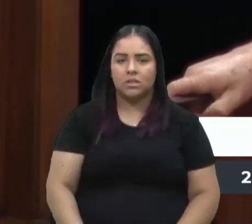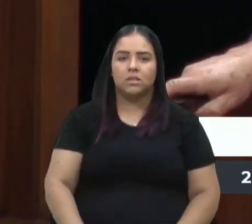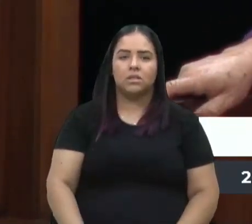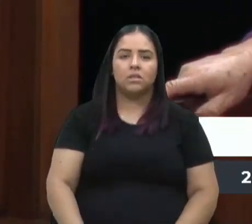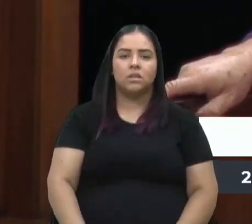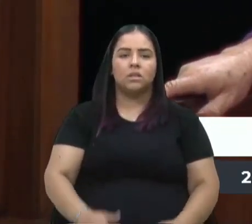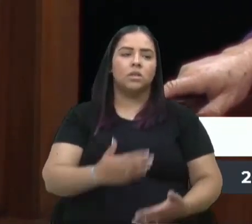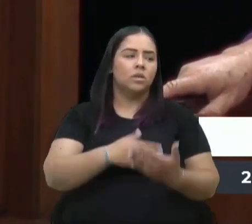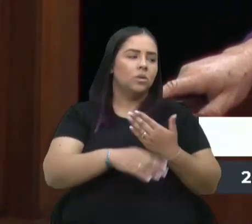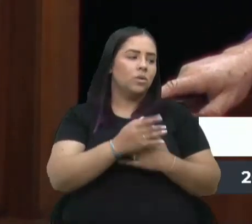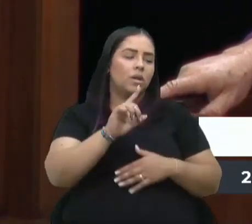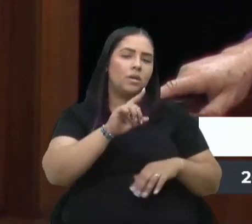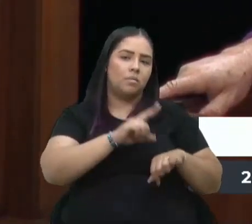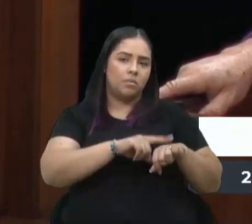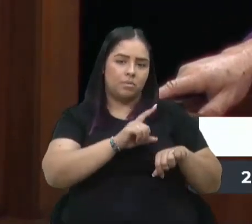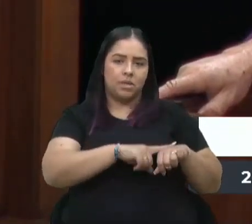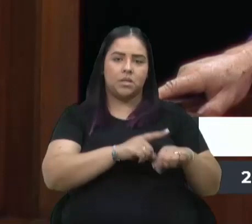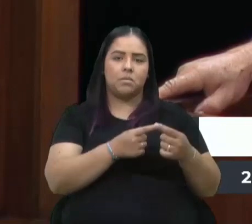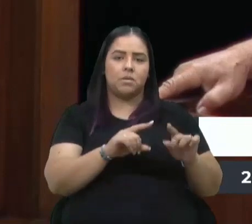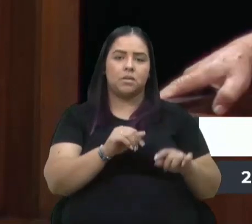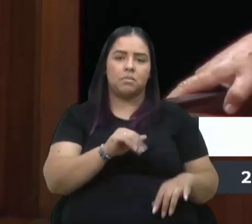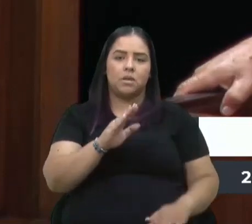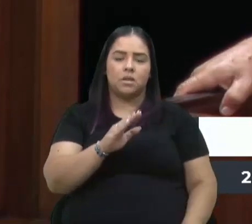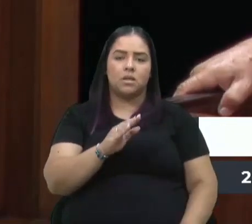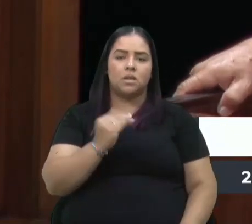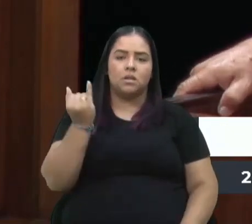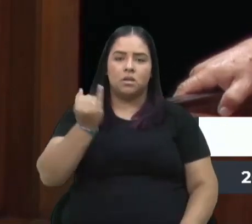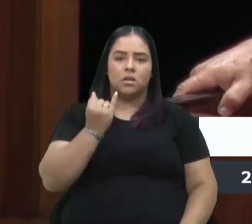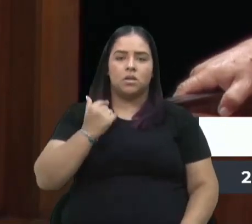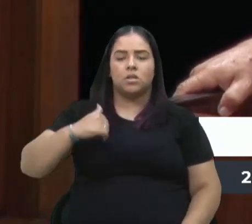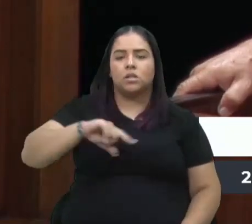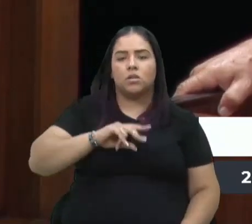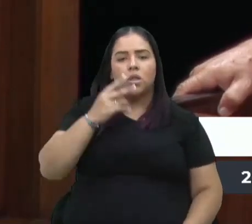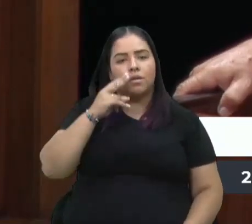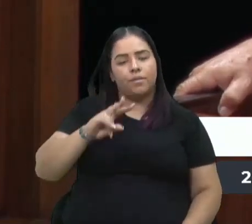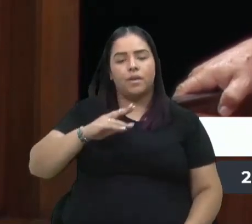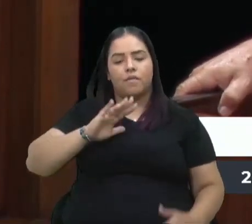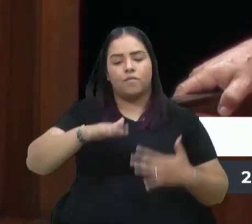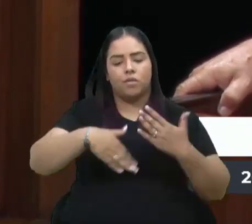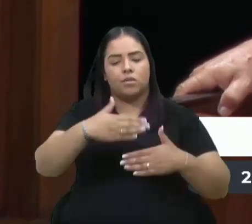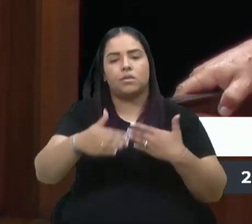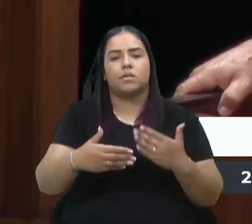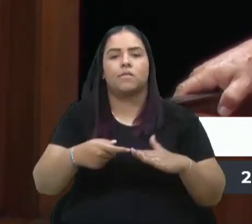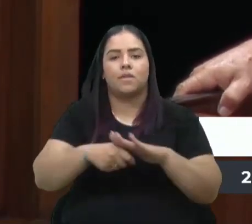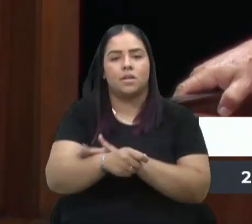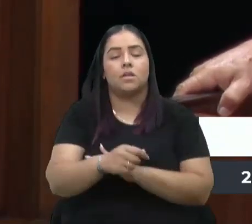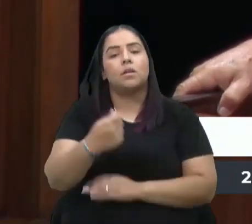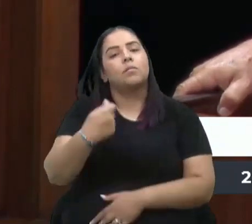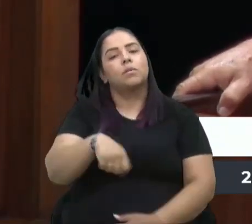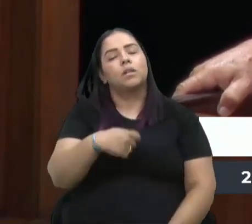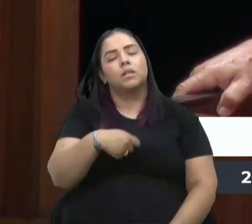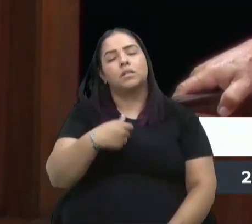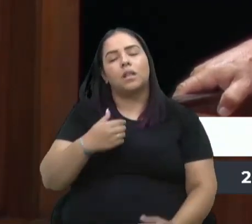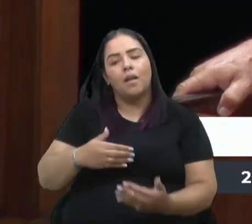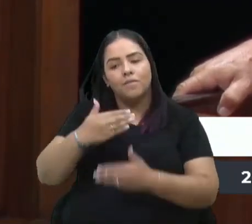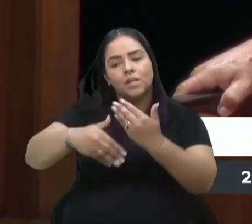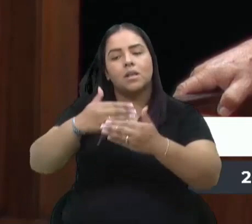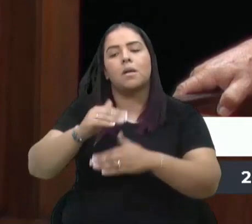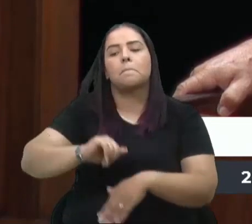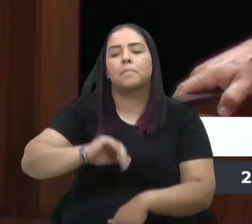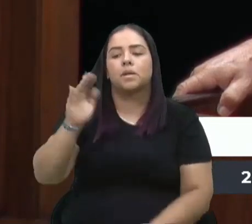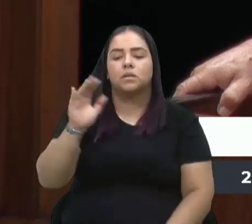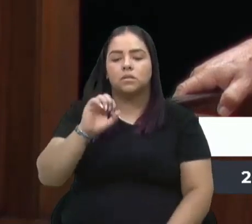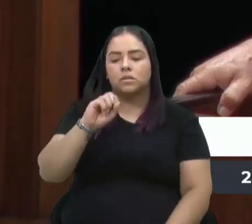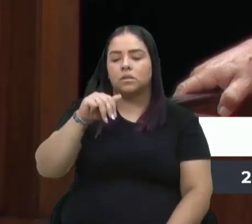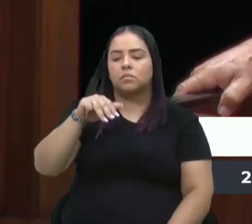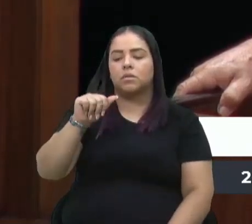o mais importante de tudo, está se vendo evolução, está se vendo investimento, precisa avançar mais e o SAMAI está